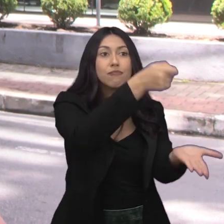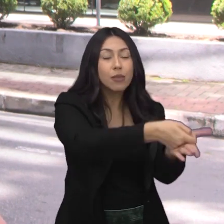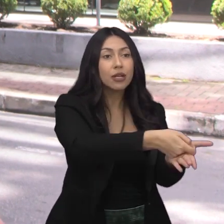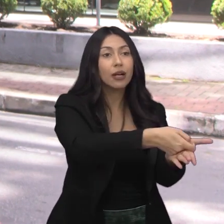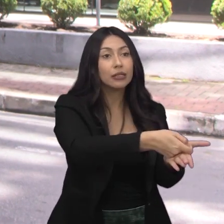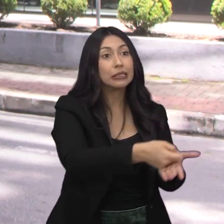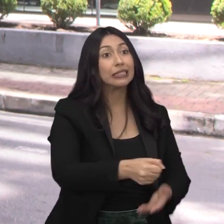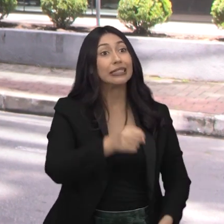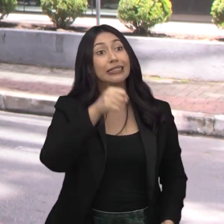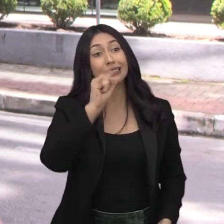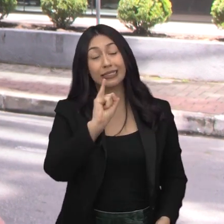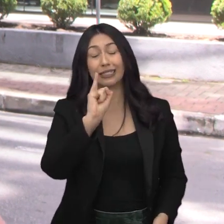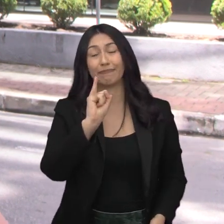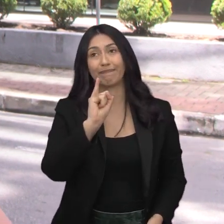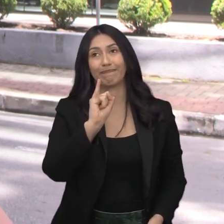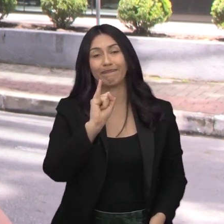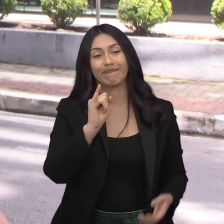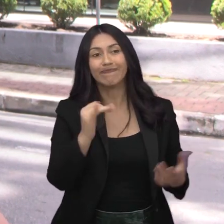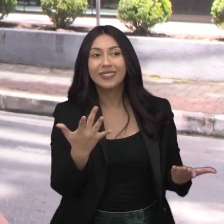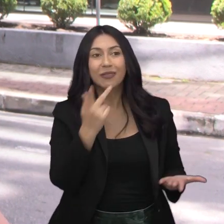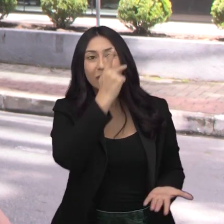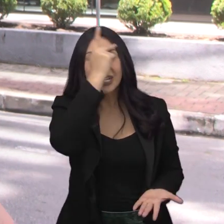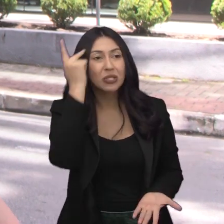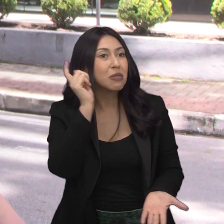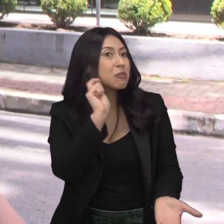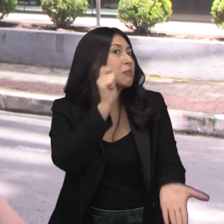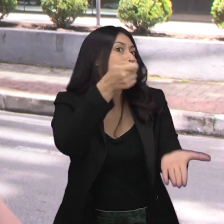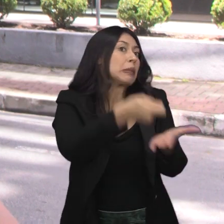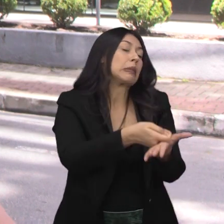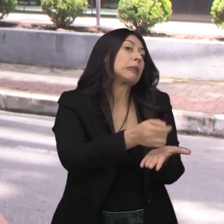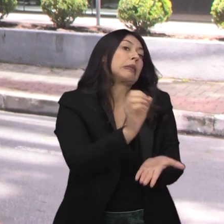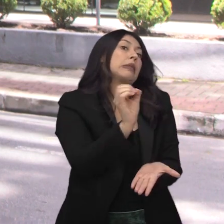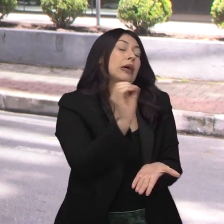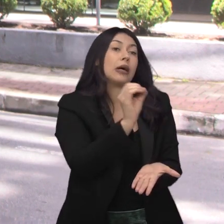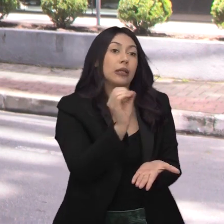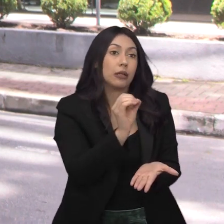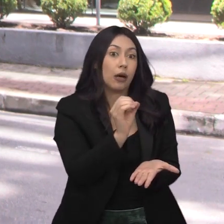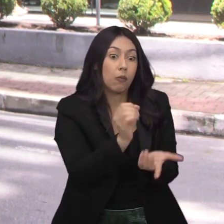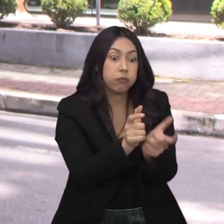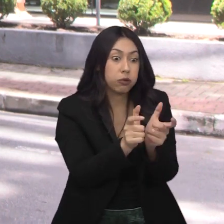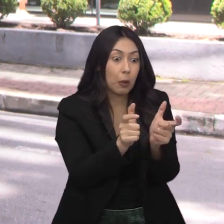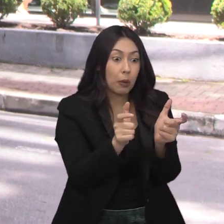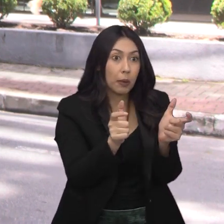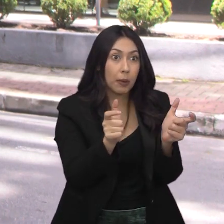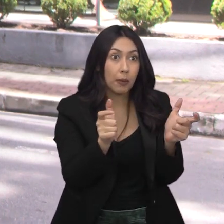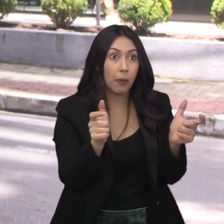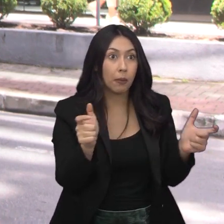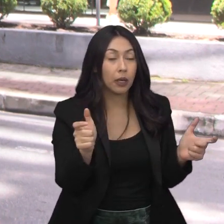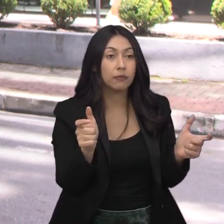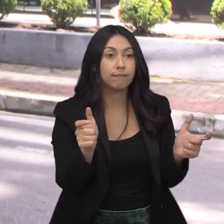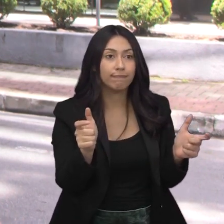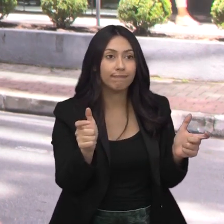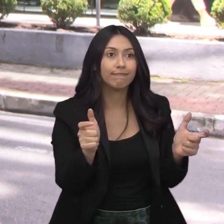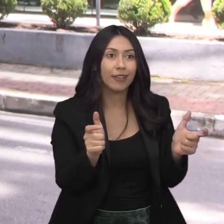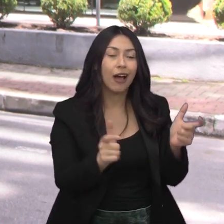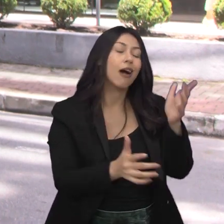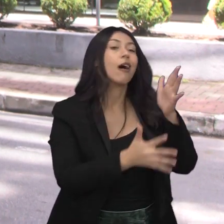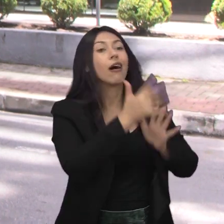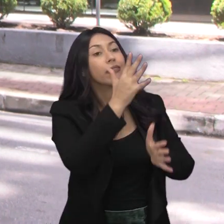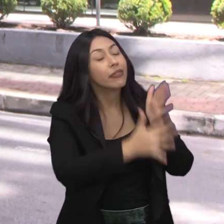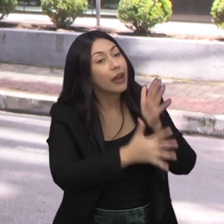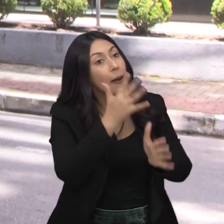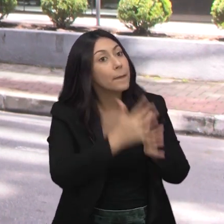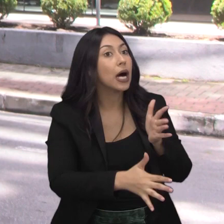no início do ano. Se acaso esses inadimplentes ou essa inadimplência aumentar ao decorrer do ano,